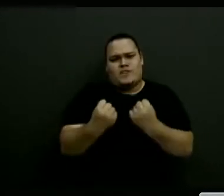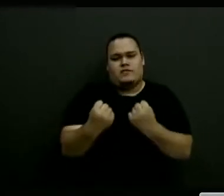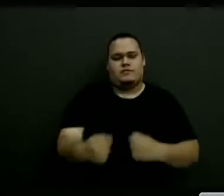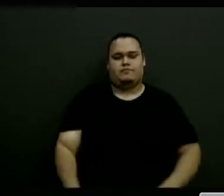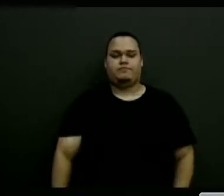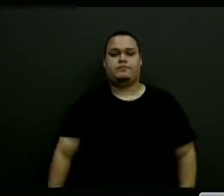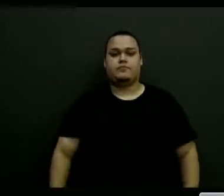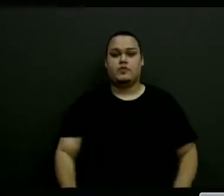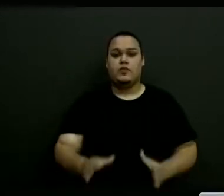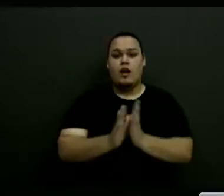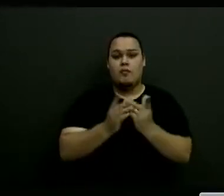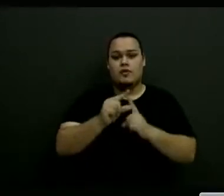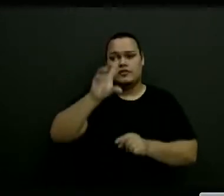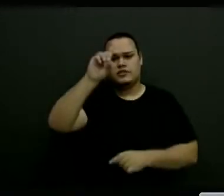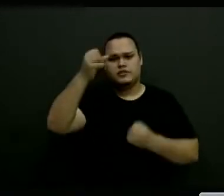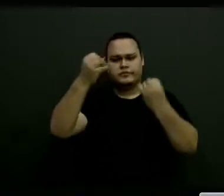Lucas 4,18.